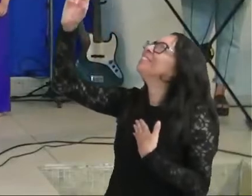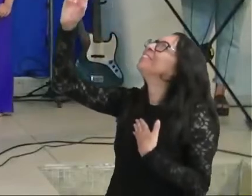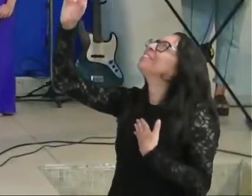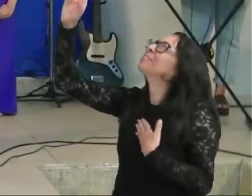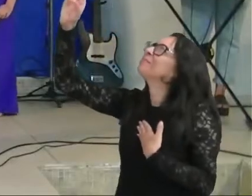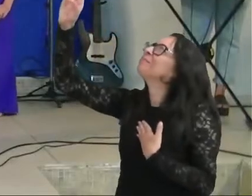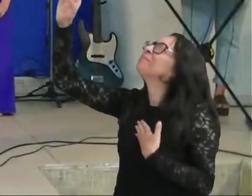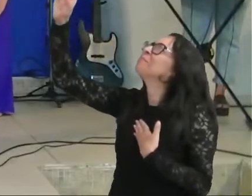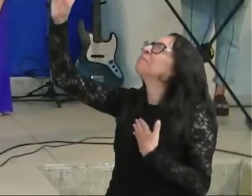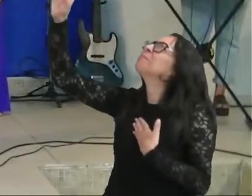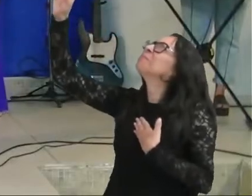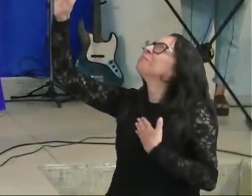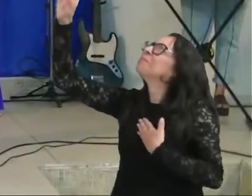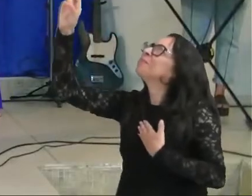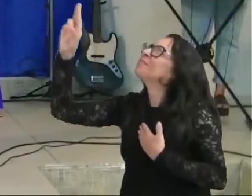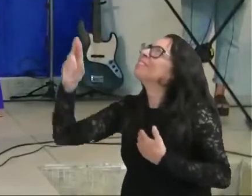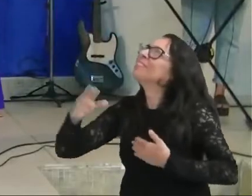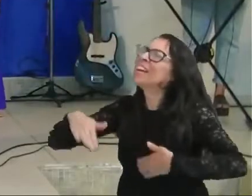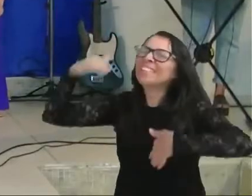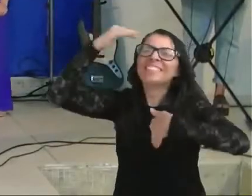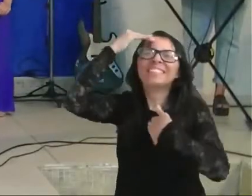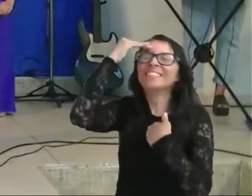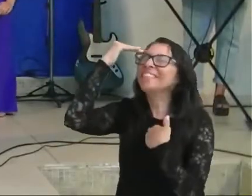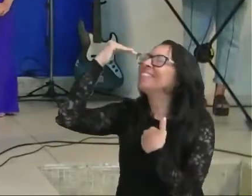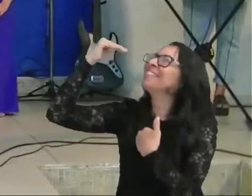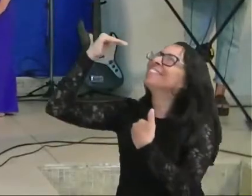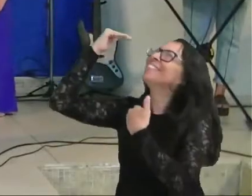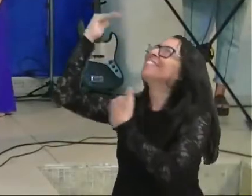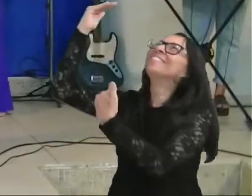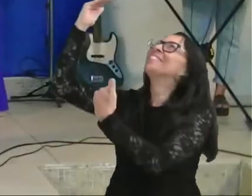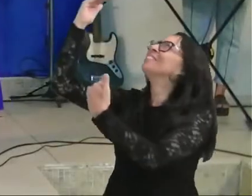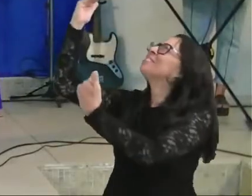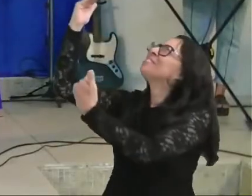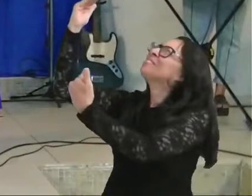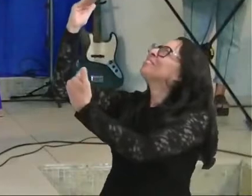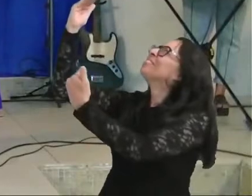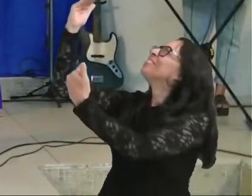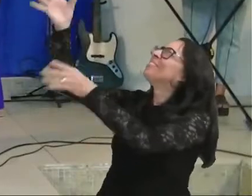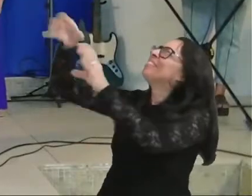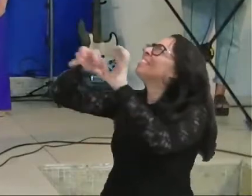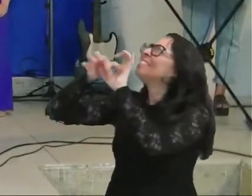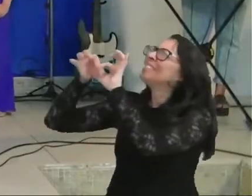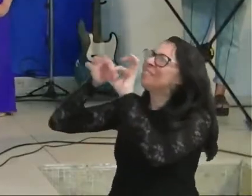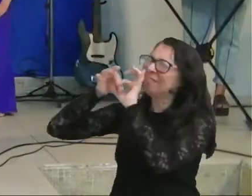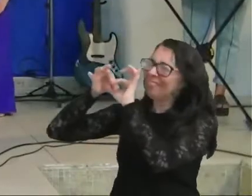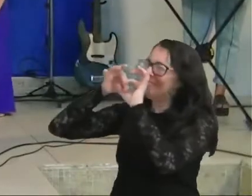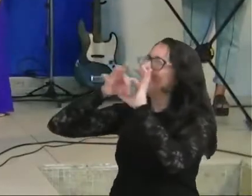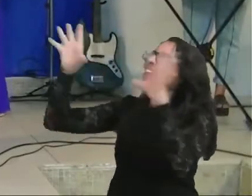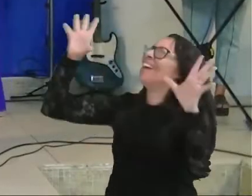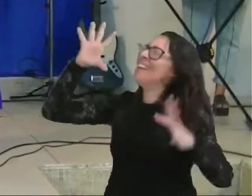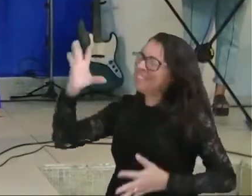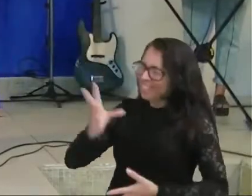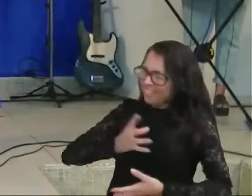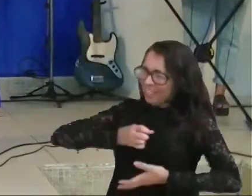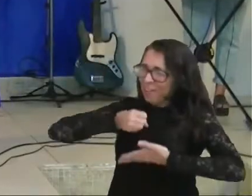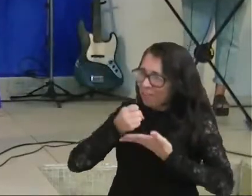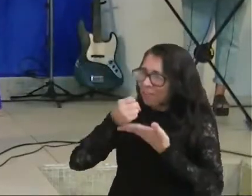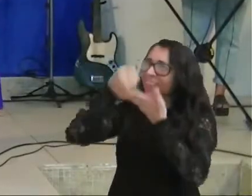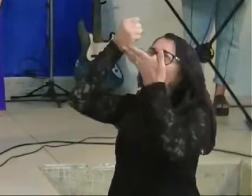agradeço, meu Senhor. Te agradeço por me libertar